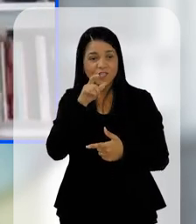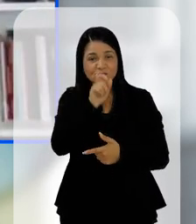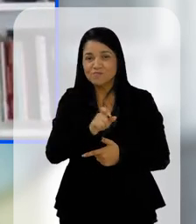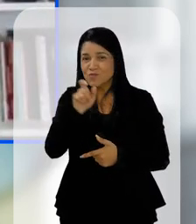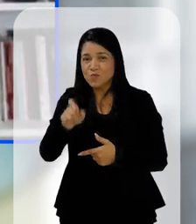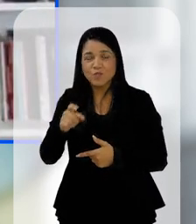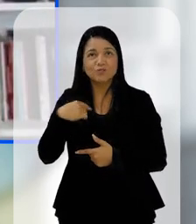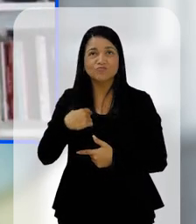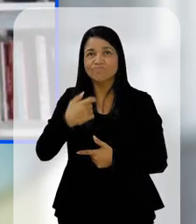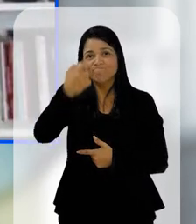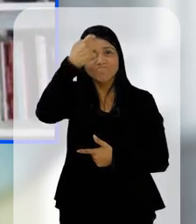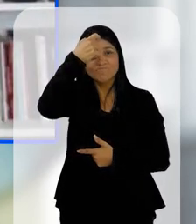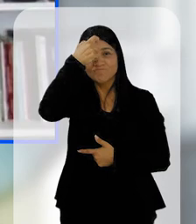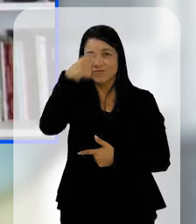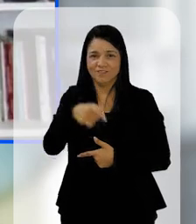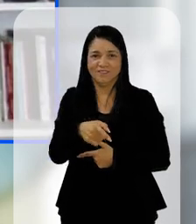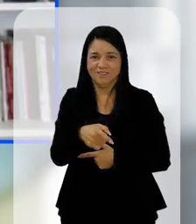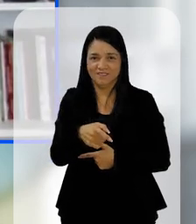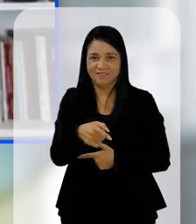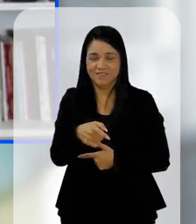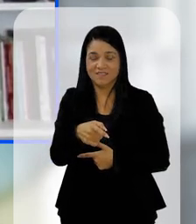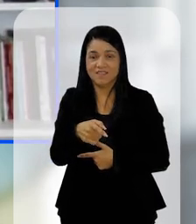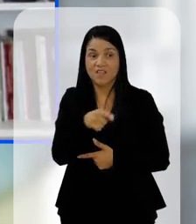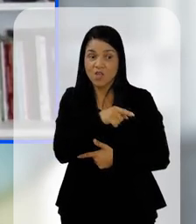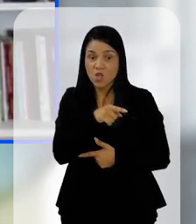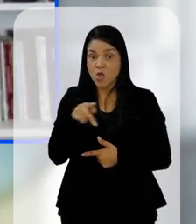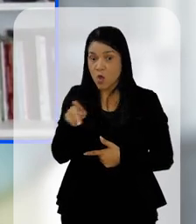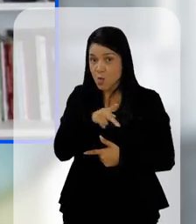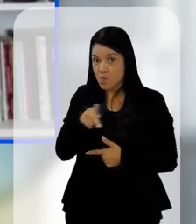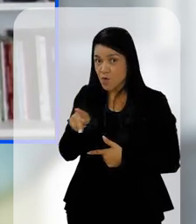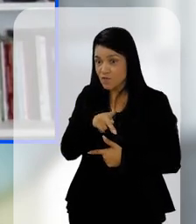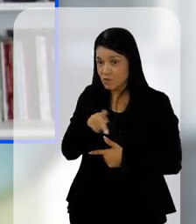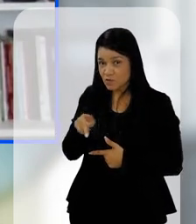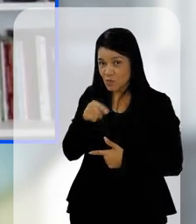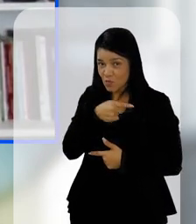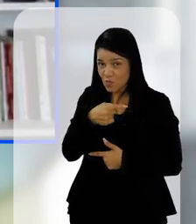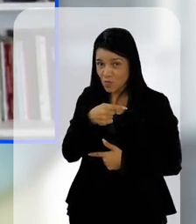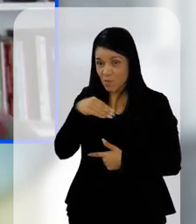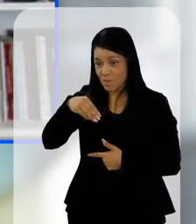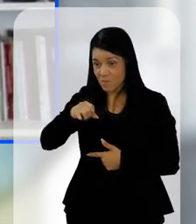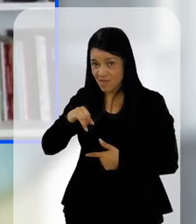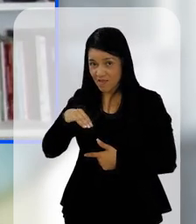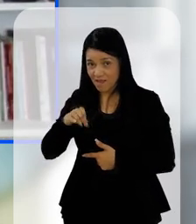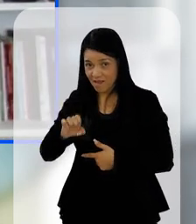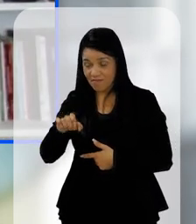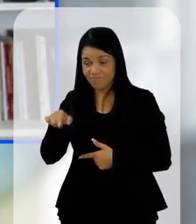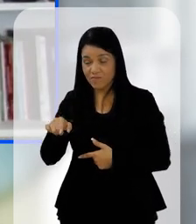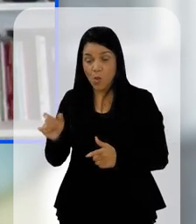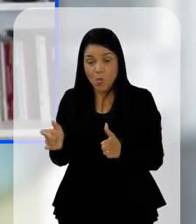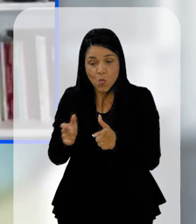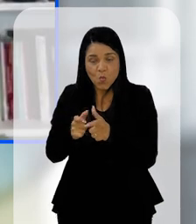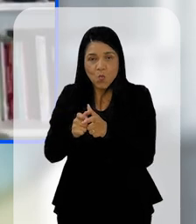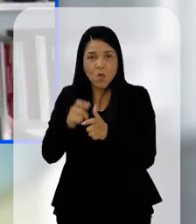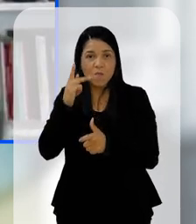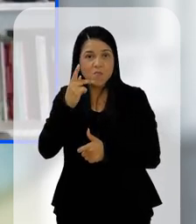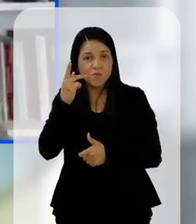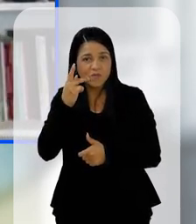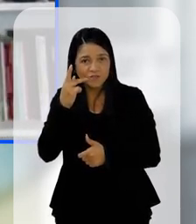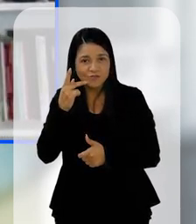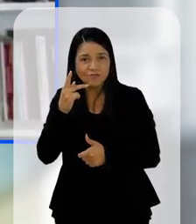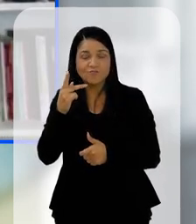senso coletivo das pessoas. Pois Por isso é. que, na verdade, talvez assim, o professor Carlos Mink seja uma parcela muito pequena de políticos que